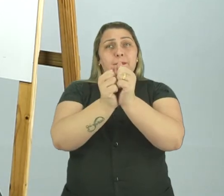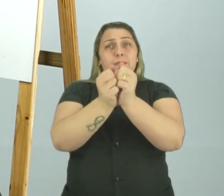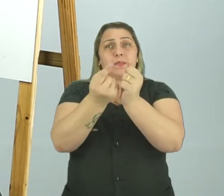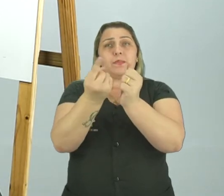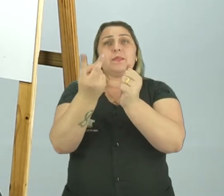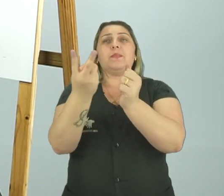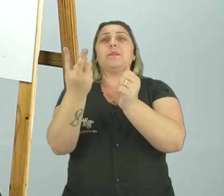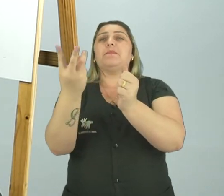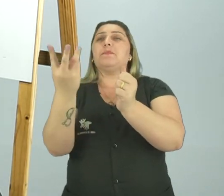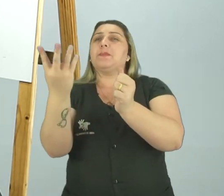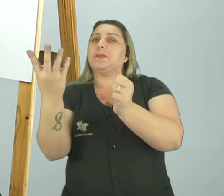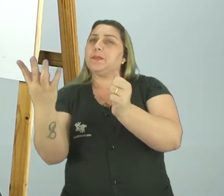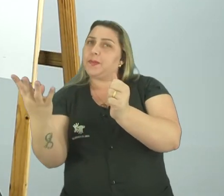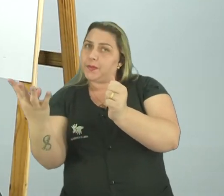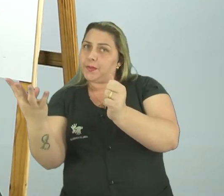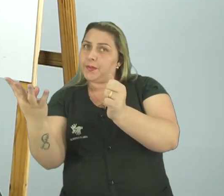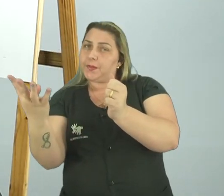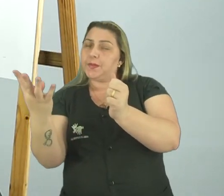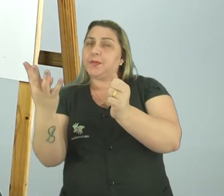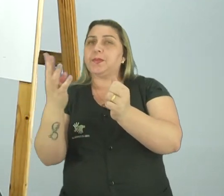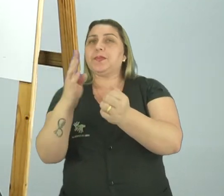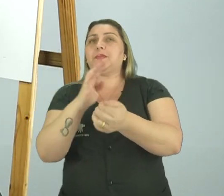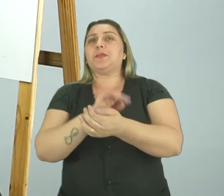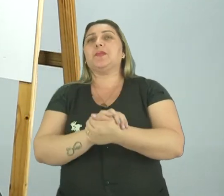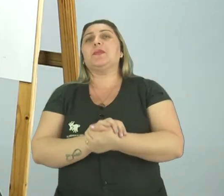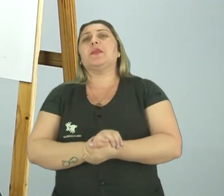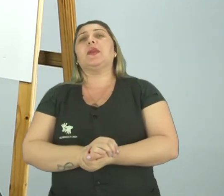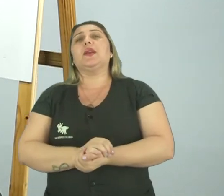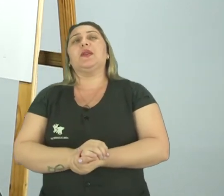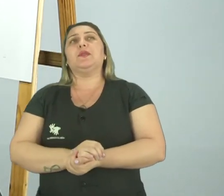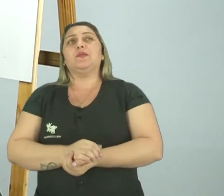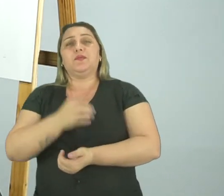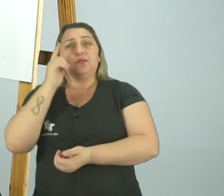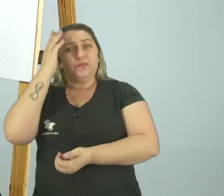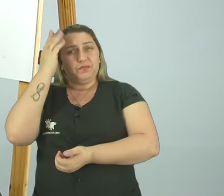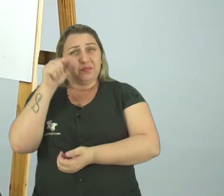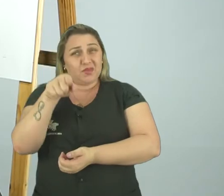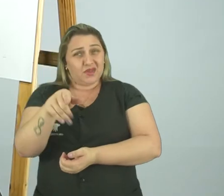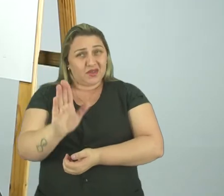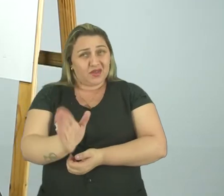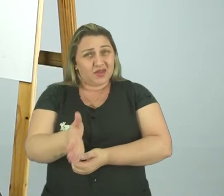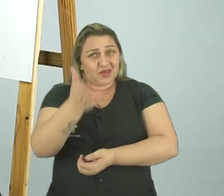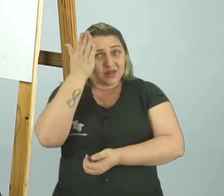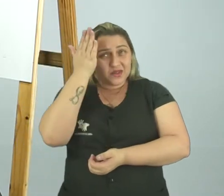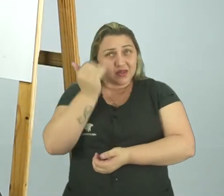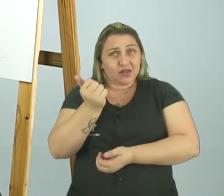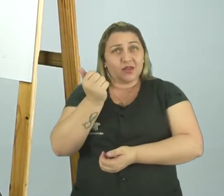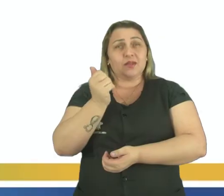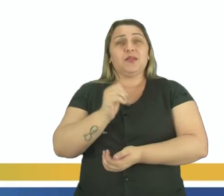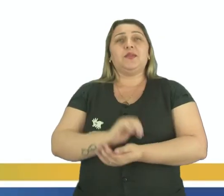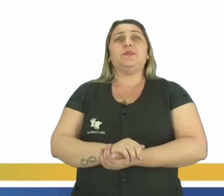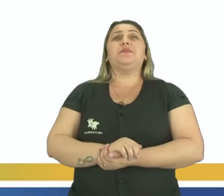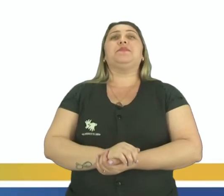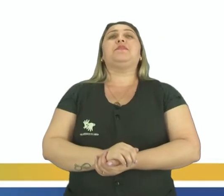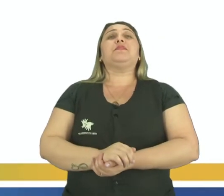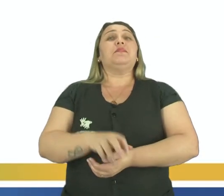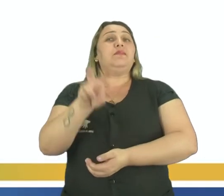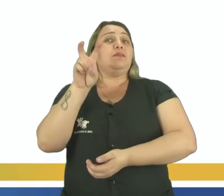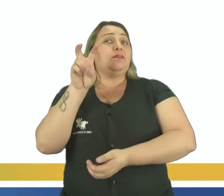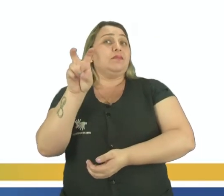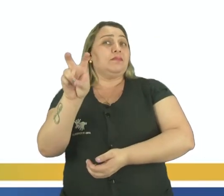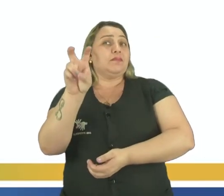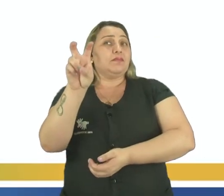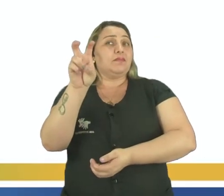isso. Quanto vai dar tudo isso? Tenho certeza que vocês já sabem, né? Nós vamos